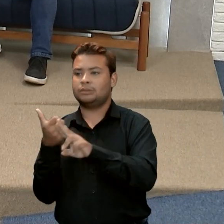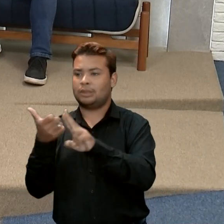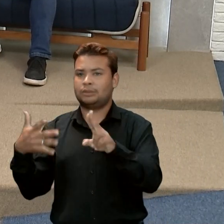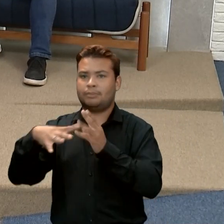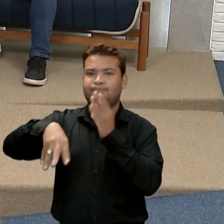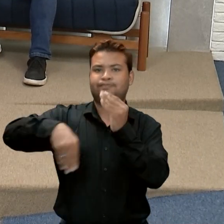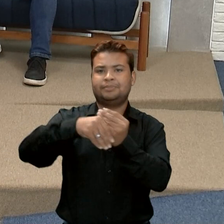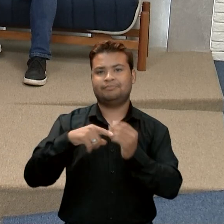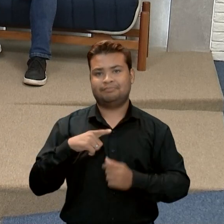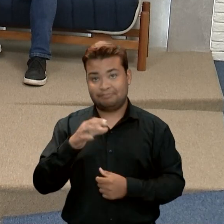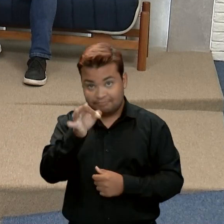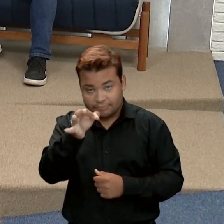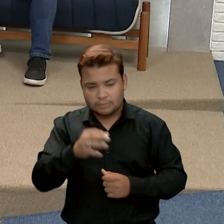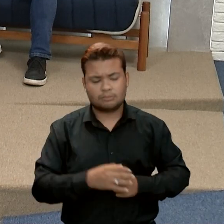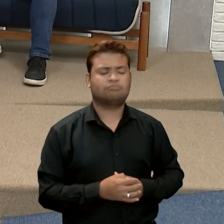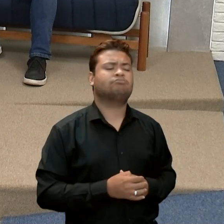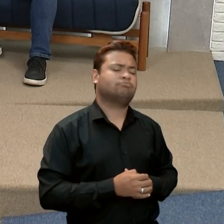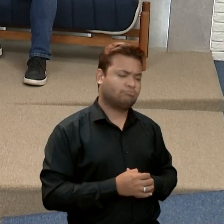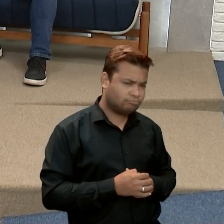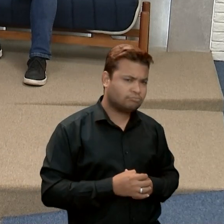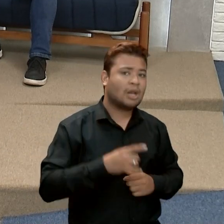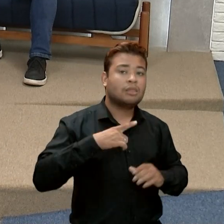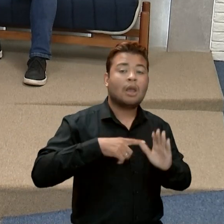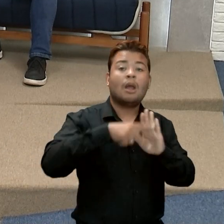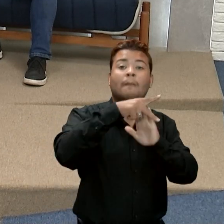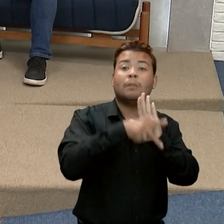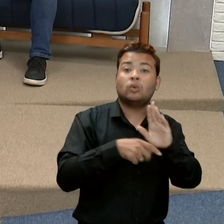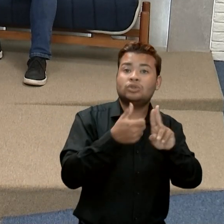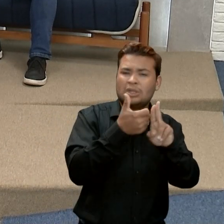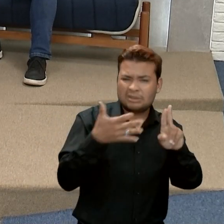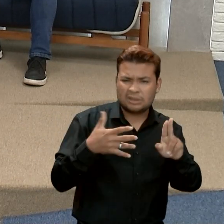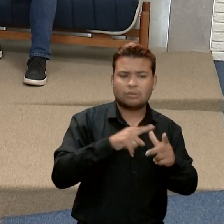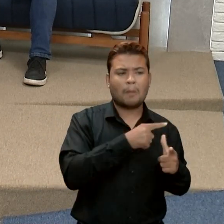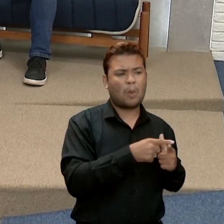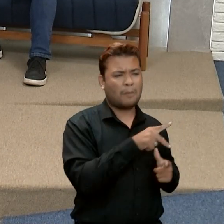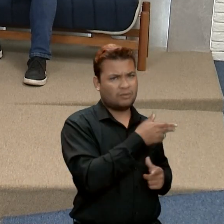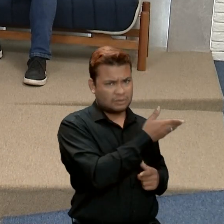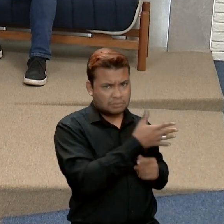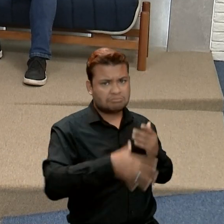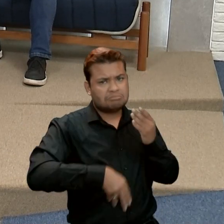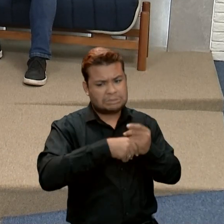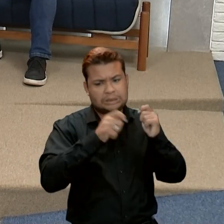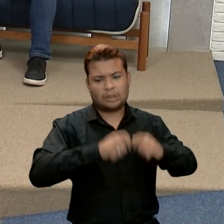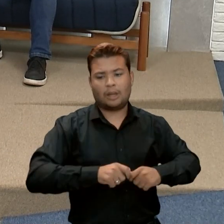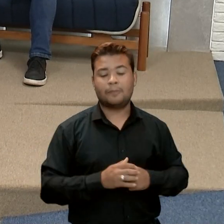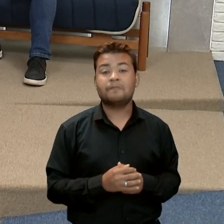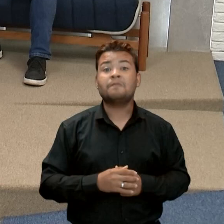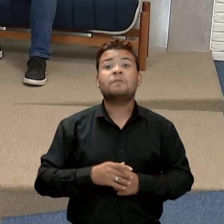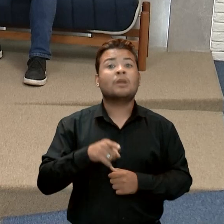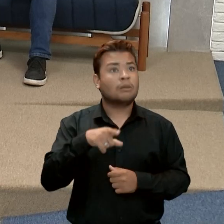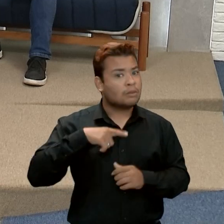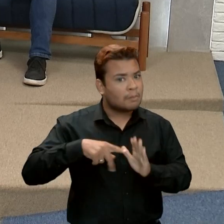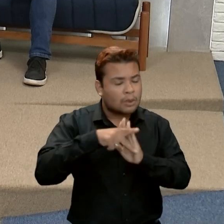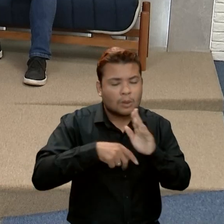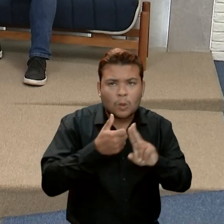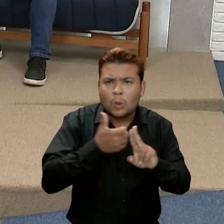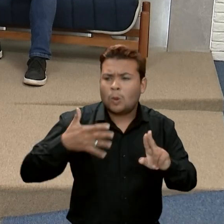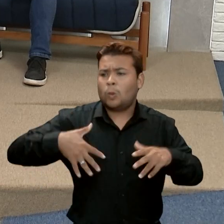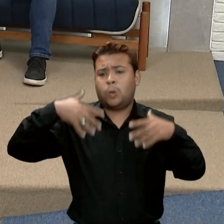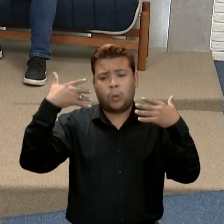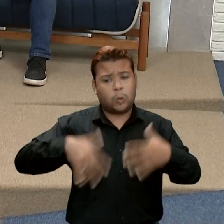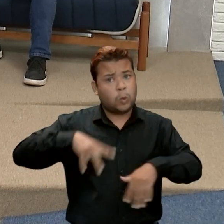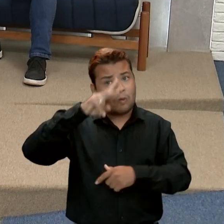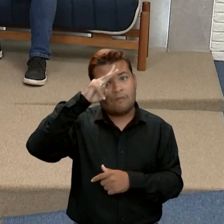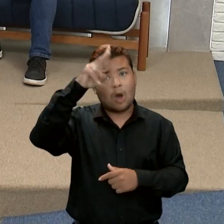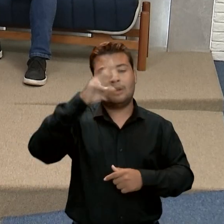temos projetos de extensão, depois o professor Oswaldo pode complementar isso, muito fortes, né? Eu até vou destacar aqui um projeto que